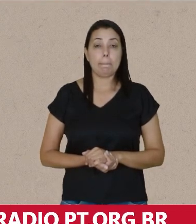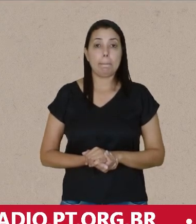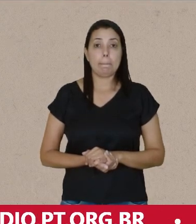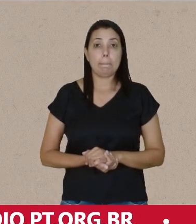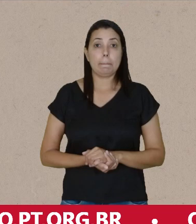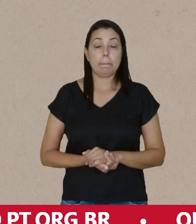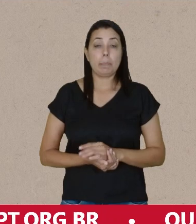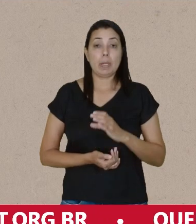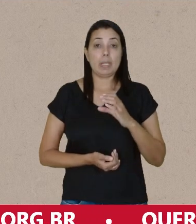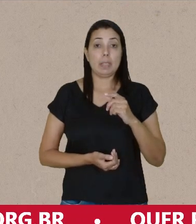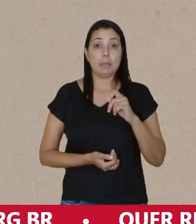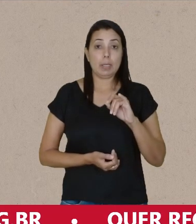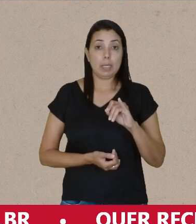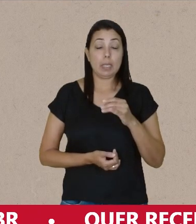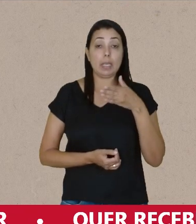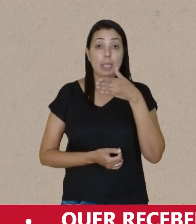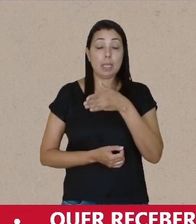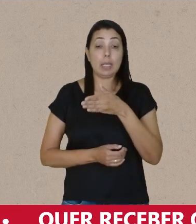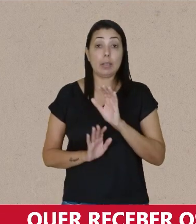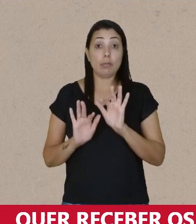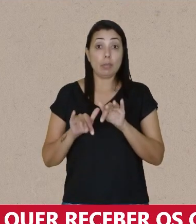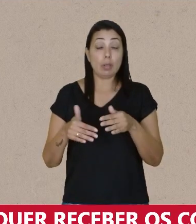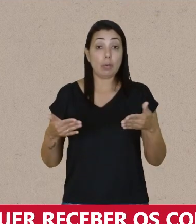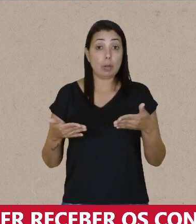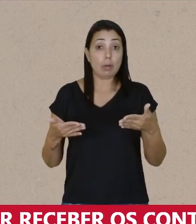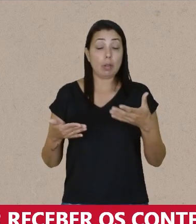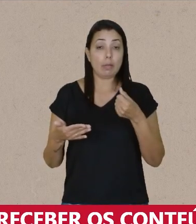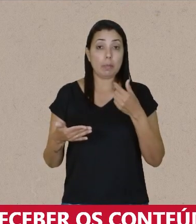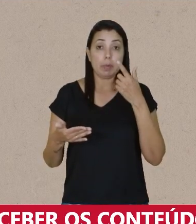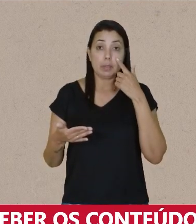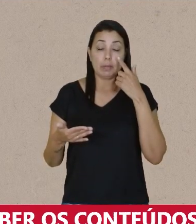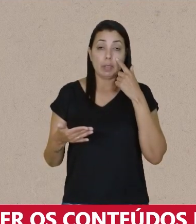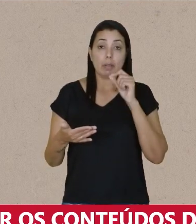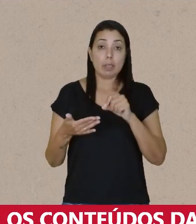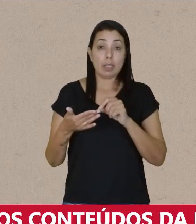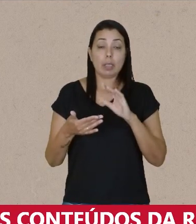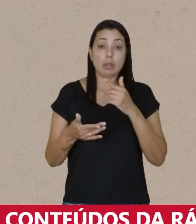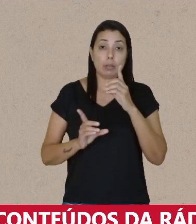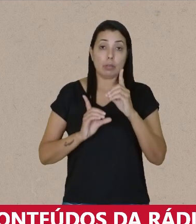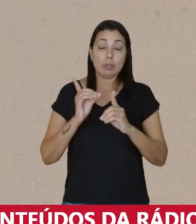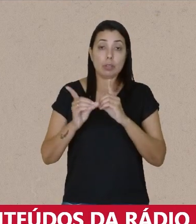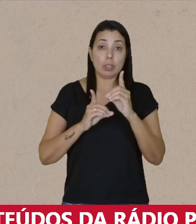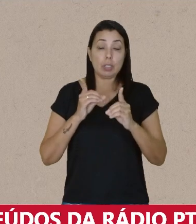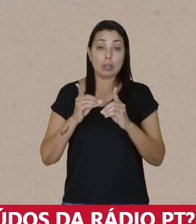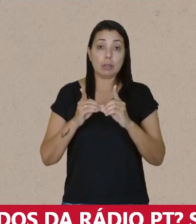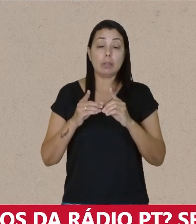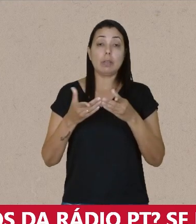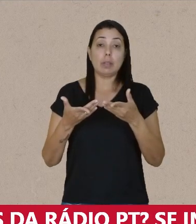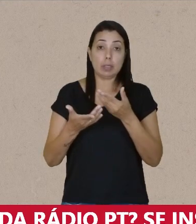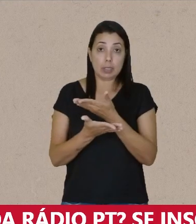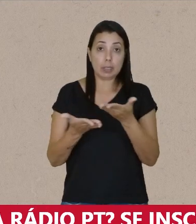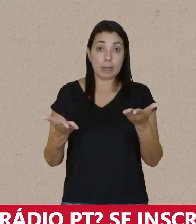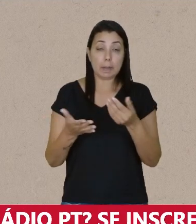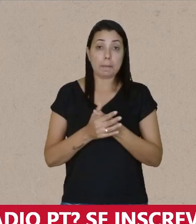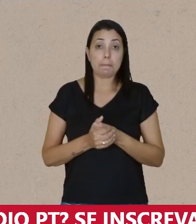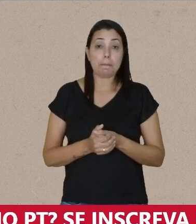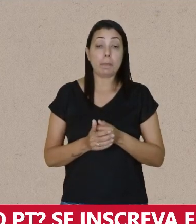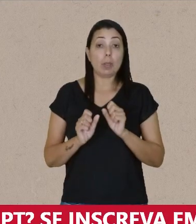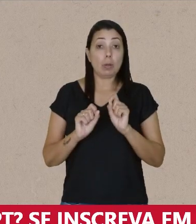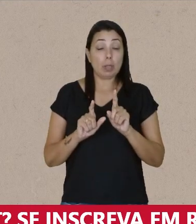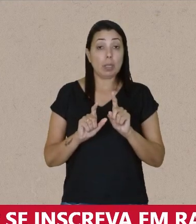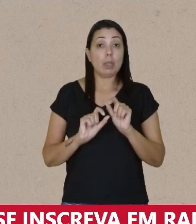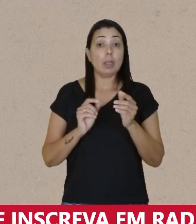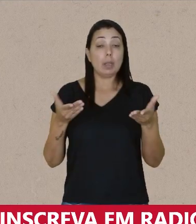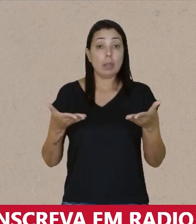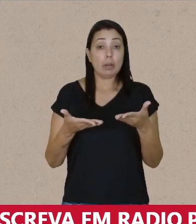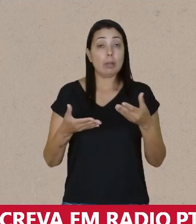E a CPI da Covid entra na sua reta final e por isso nós vamos intensificar as nossas conversas a respeito dela. Bom, para isso,